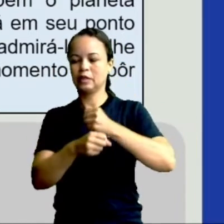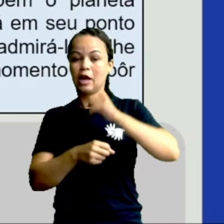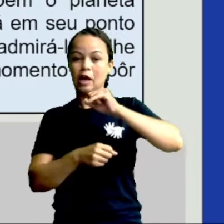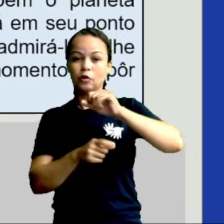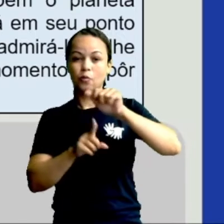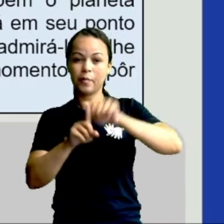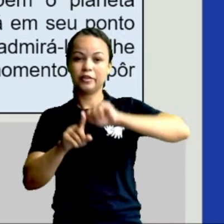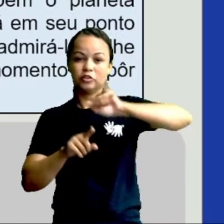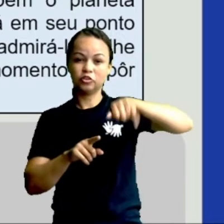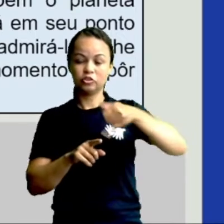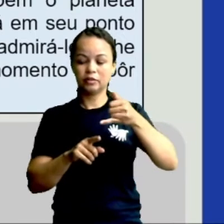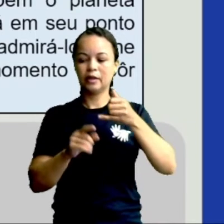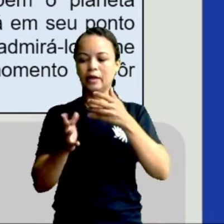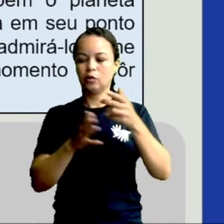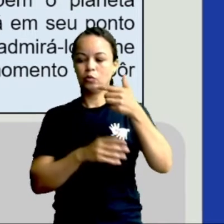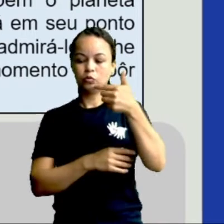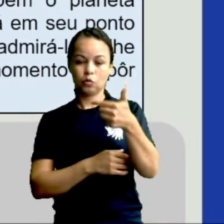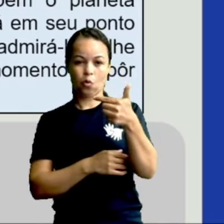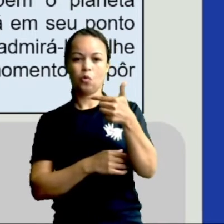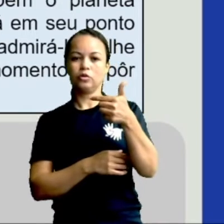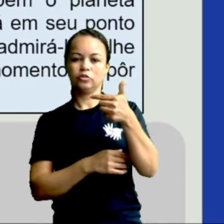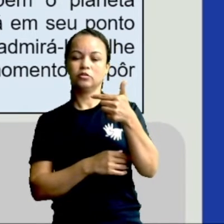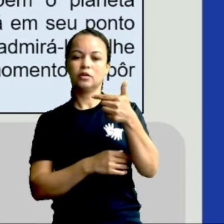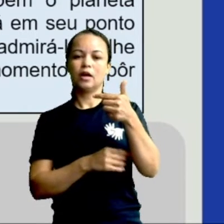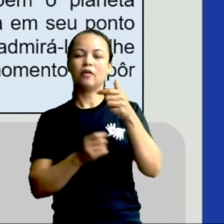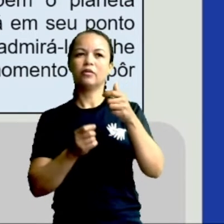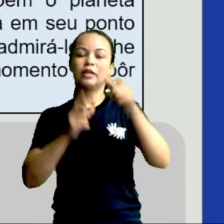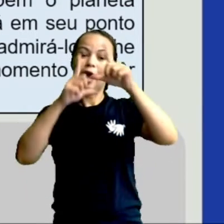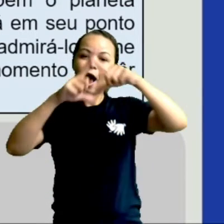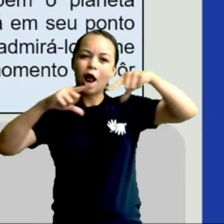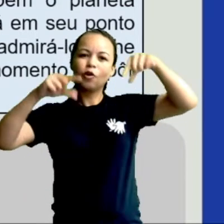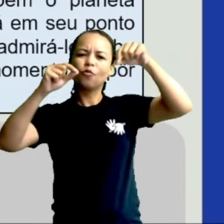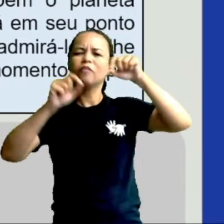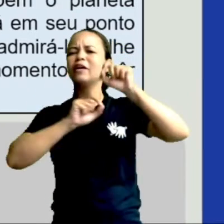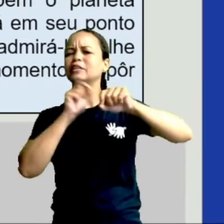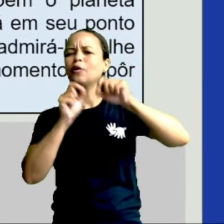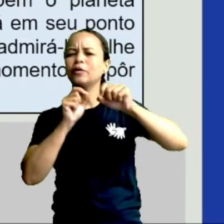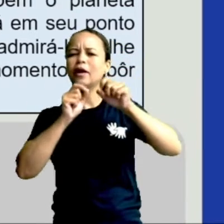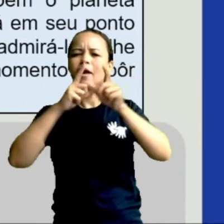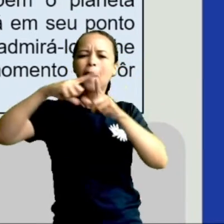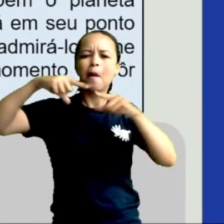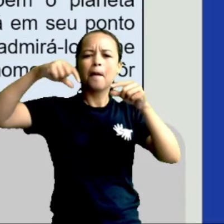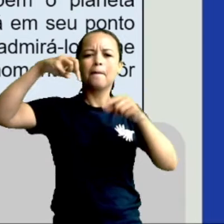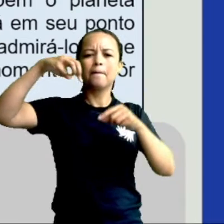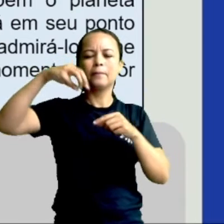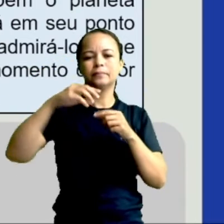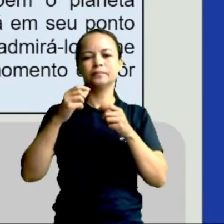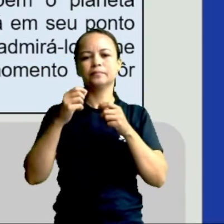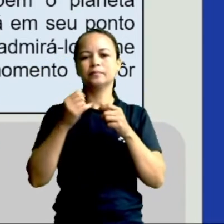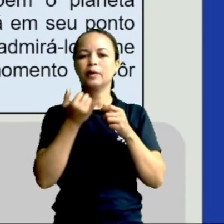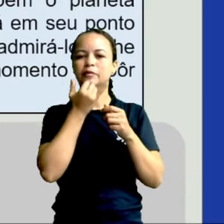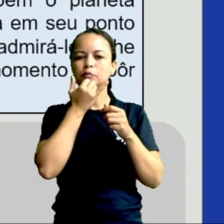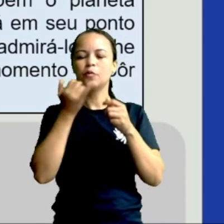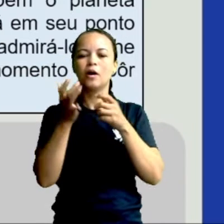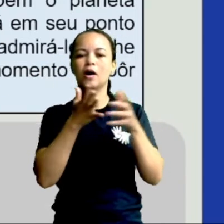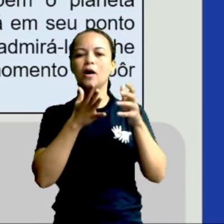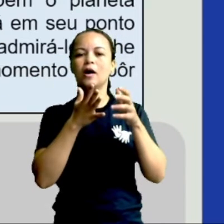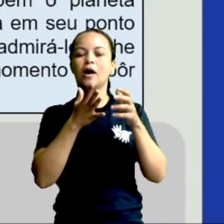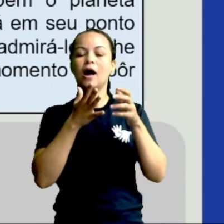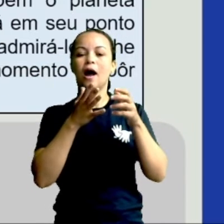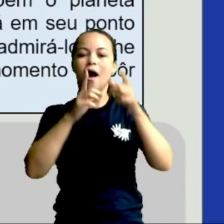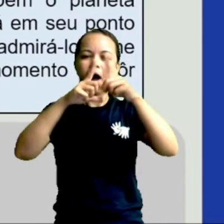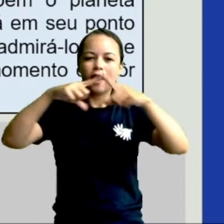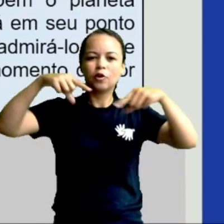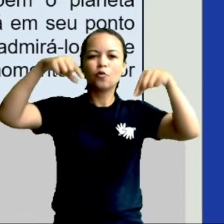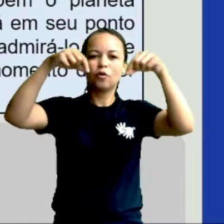2022, no dia 2 de janeiro, a Lua vai estar o quê? Minguante. Desculpa, perdão, a Lua vai estar nova,